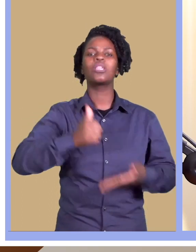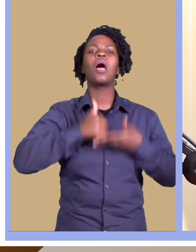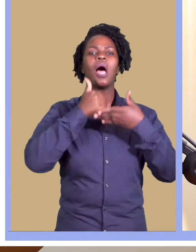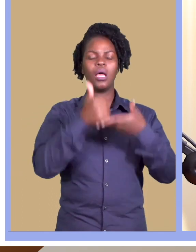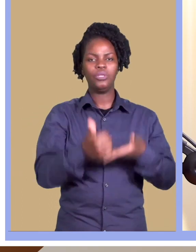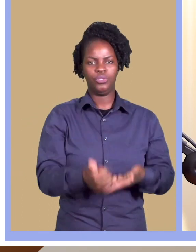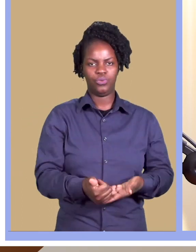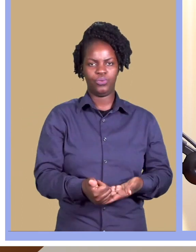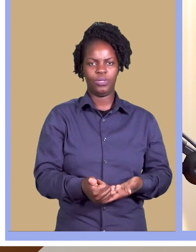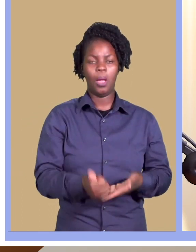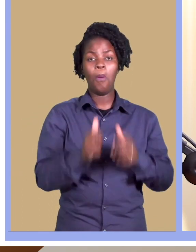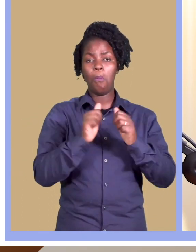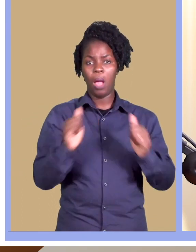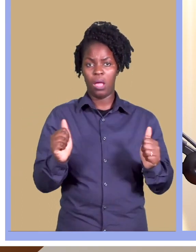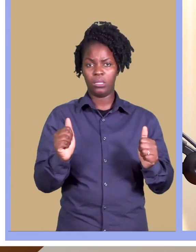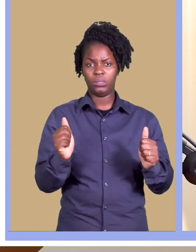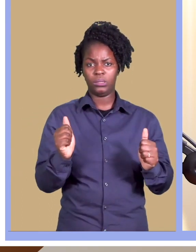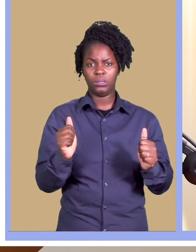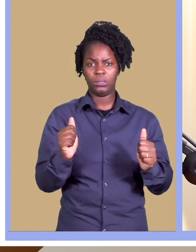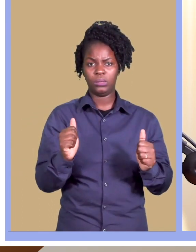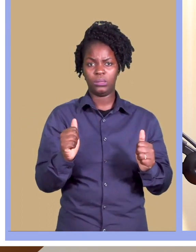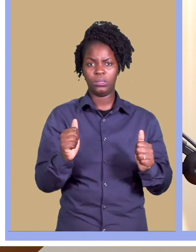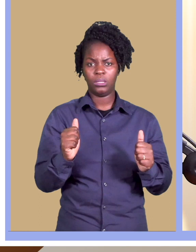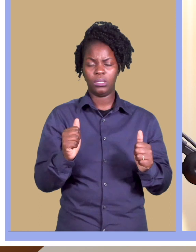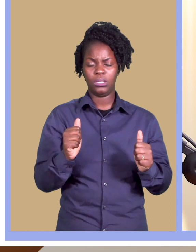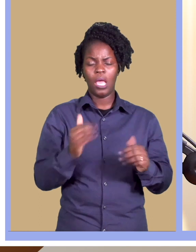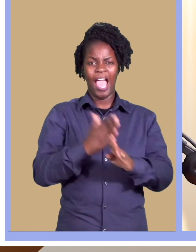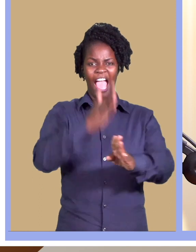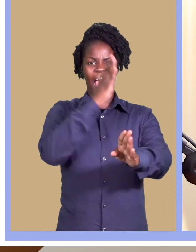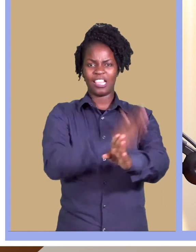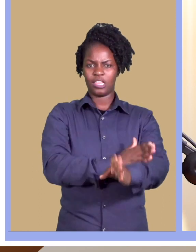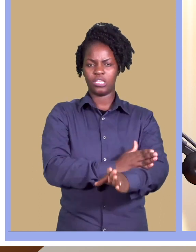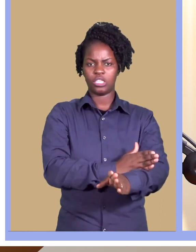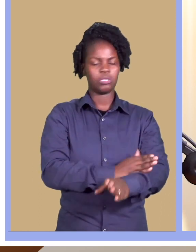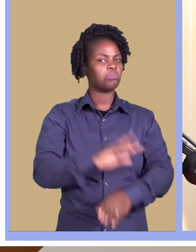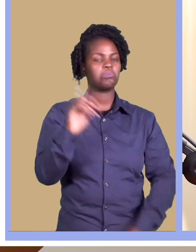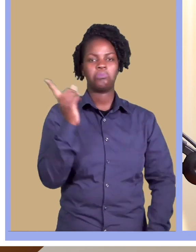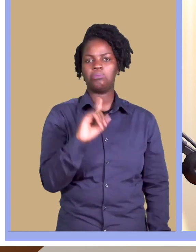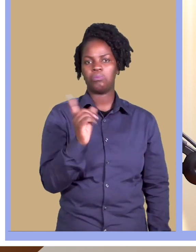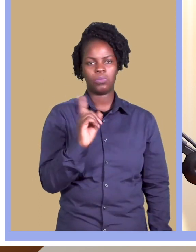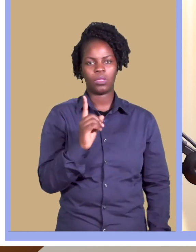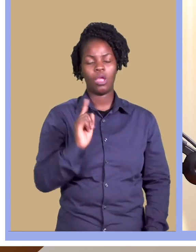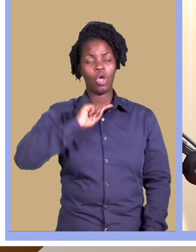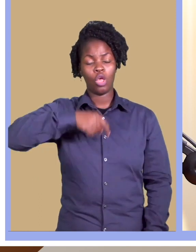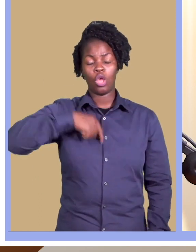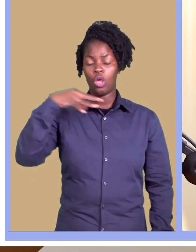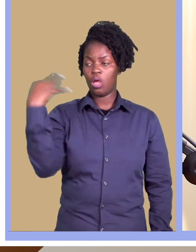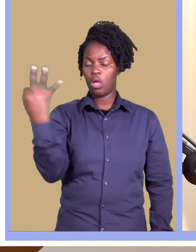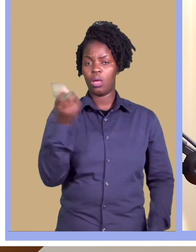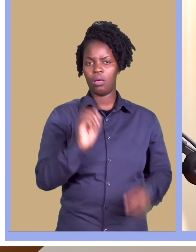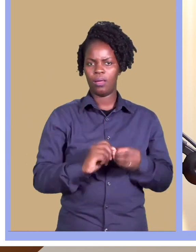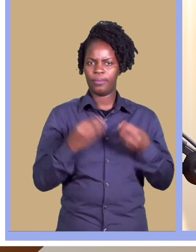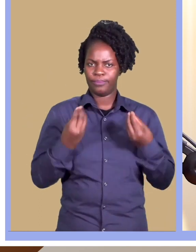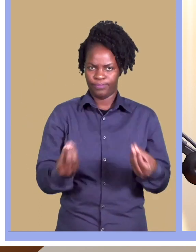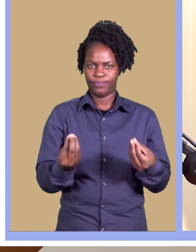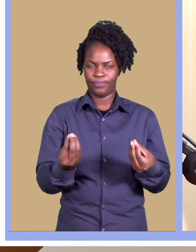eventos catastróficos em vez de tomar medidas de proatividade. Então, como é que o FAMOD tem feito isso?